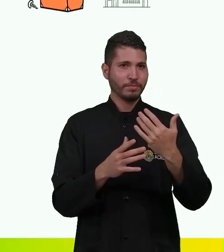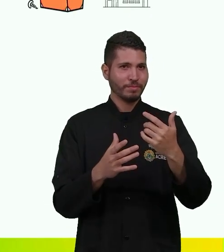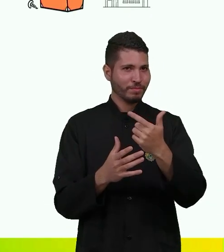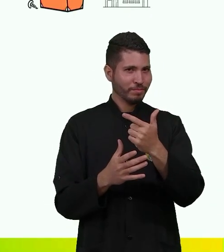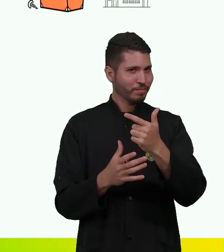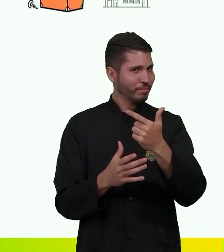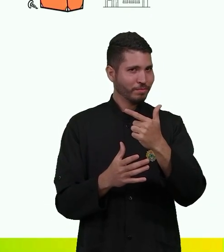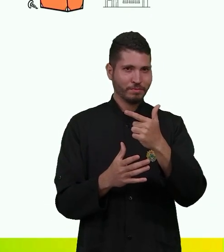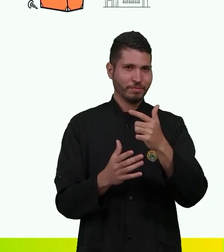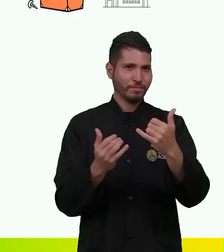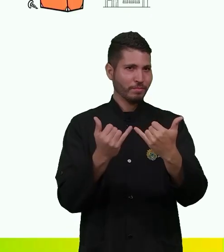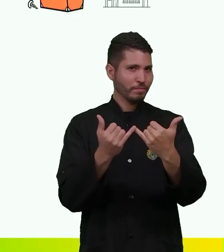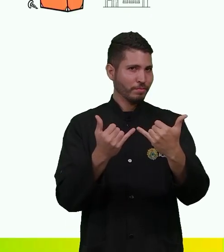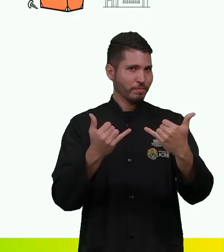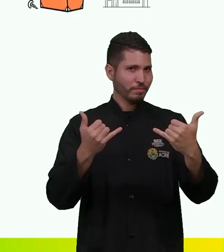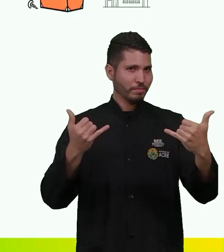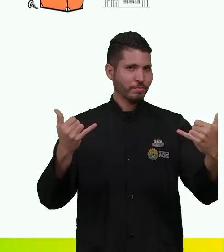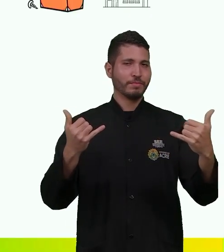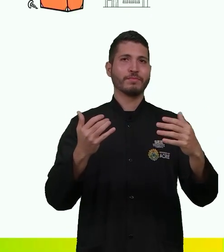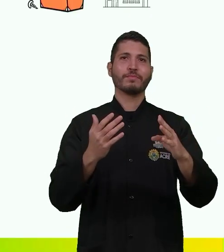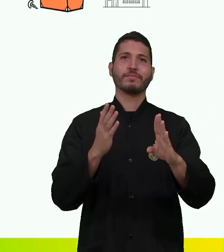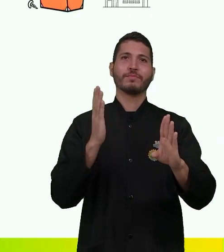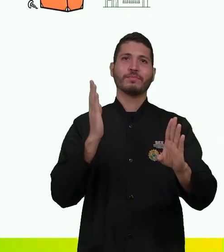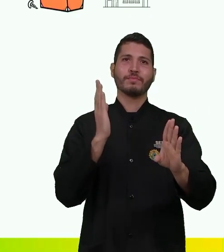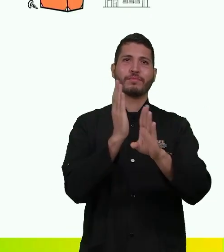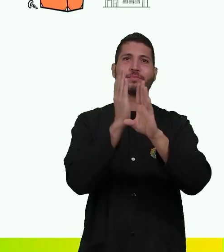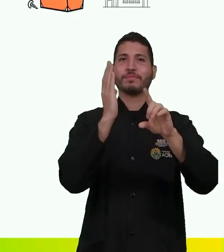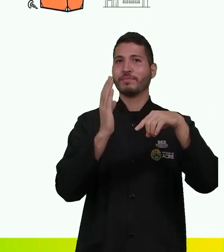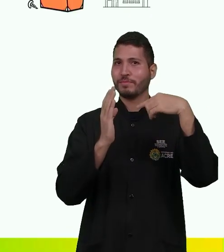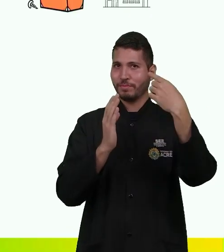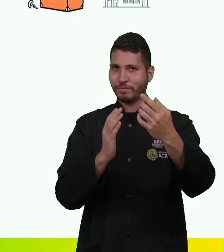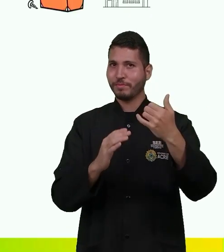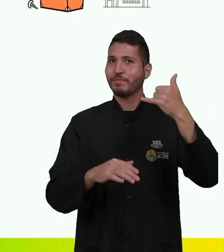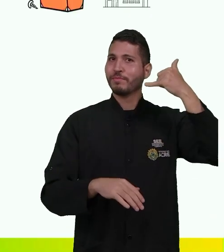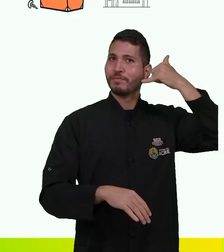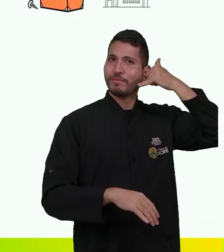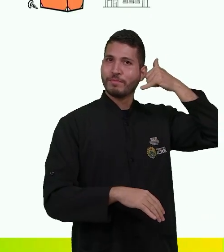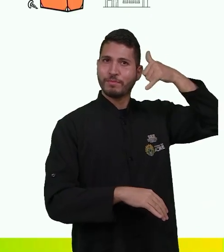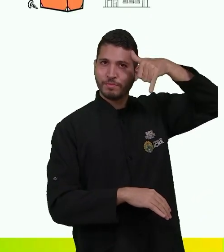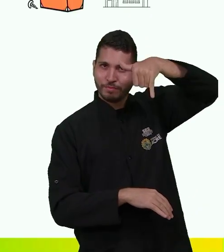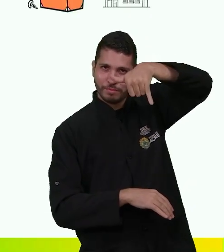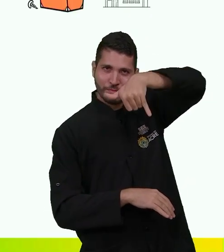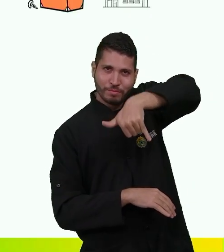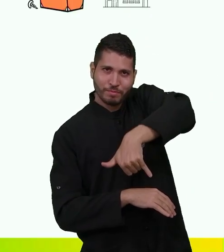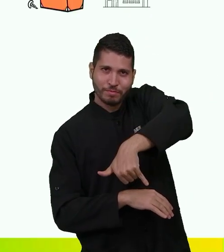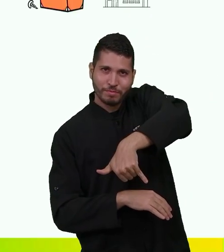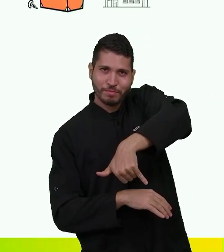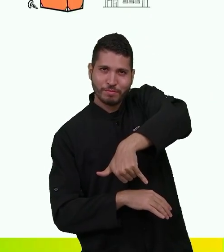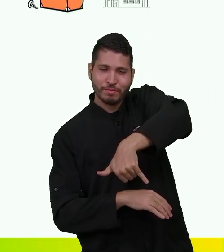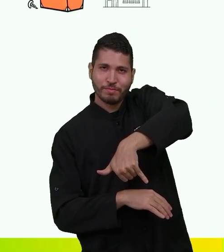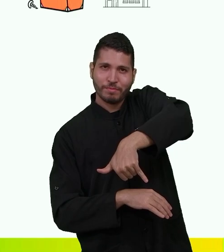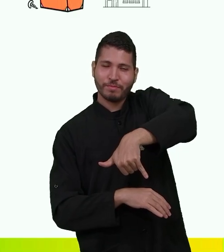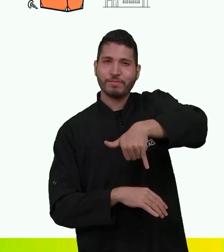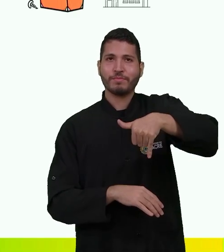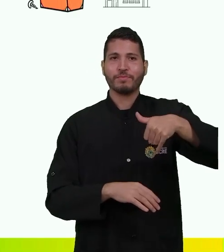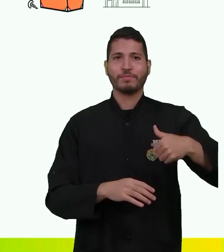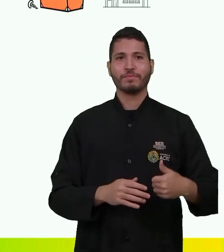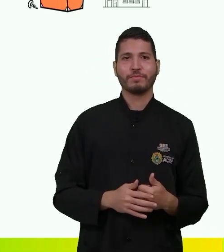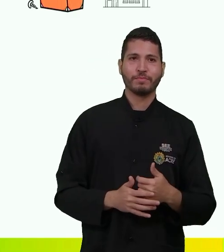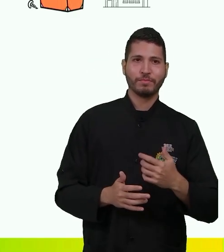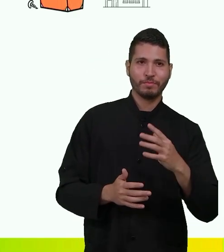passo para a descoberta do telefone. A própria palavra é bem parecida, né? Telégrafo antecedeu